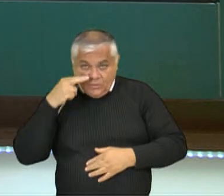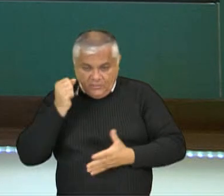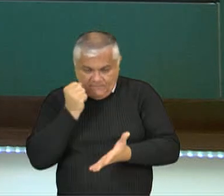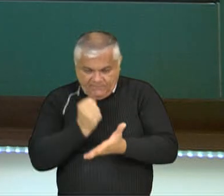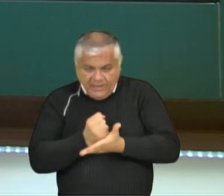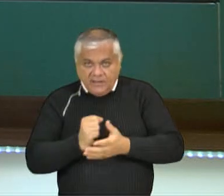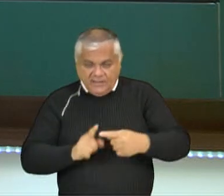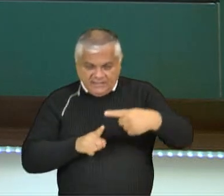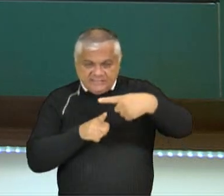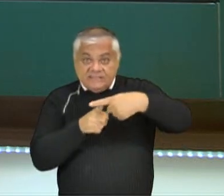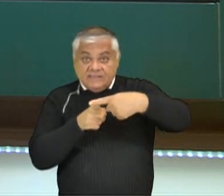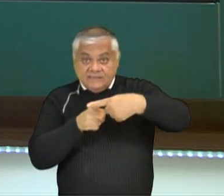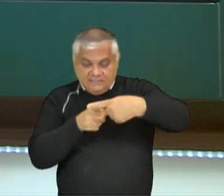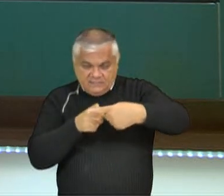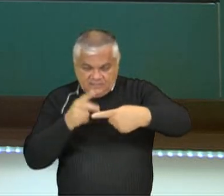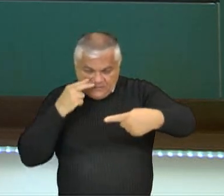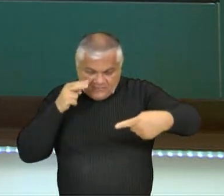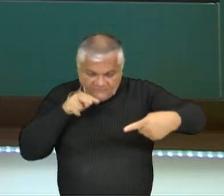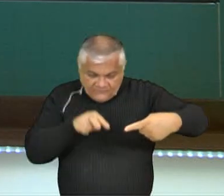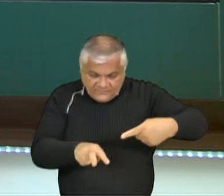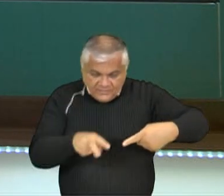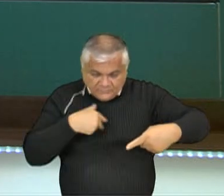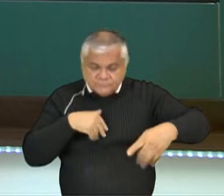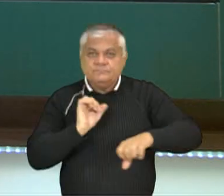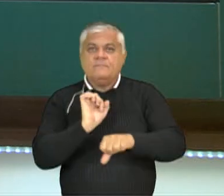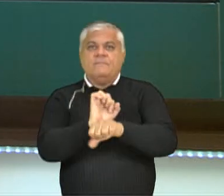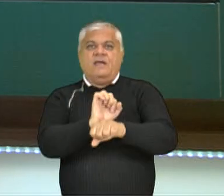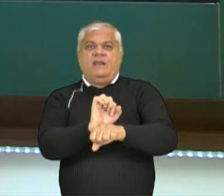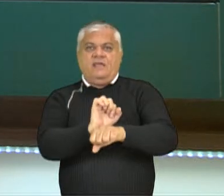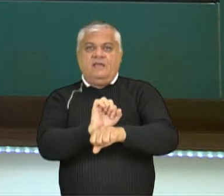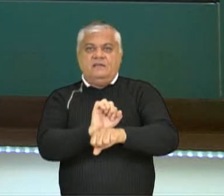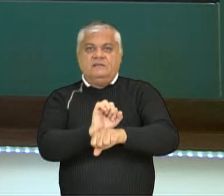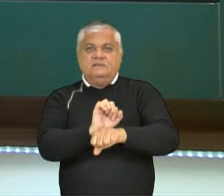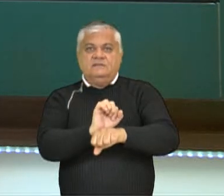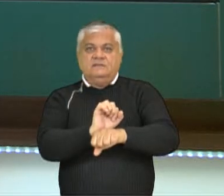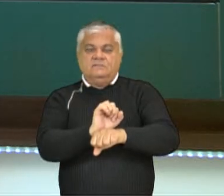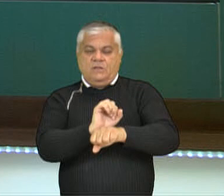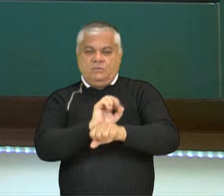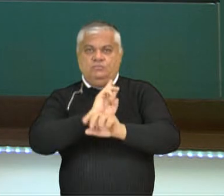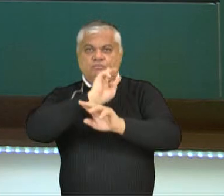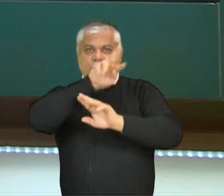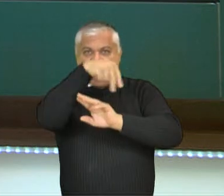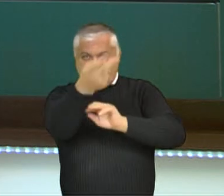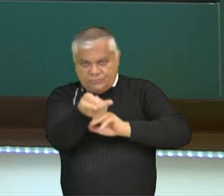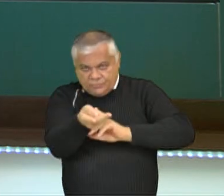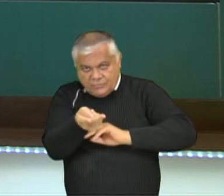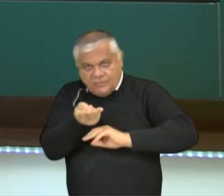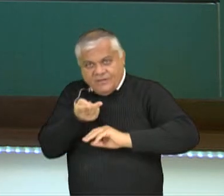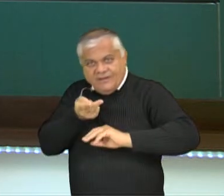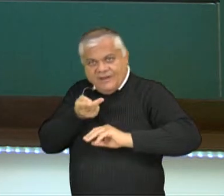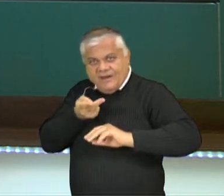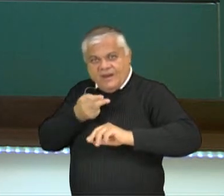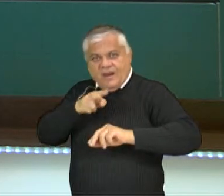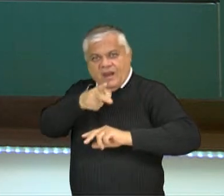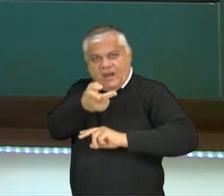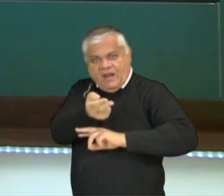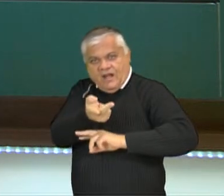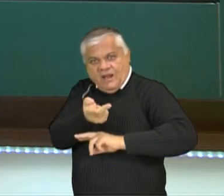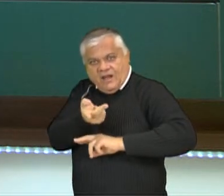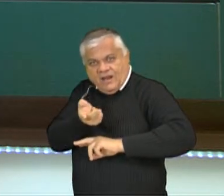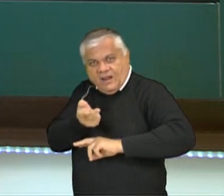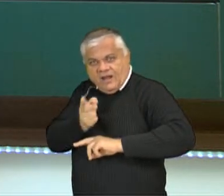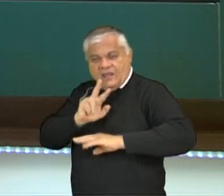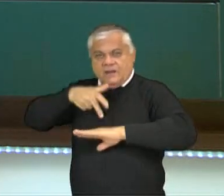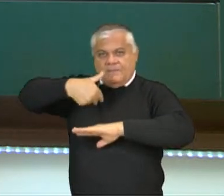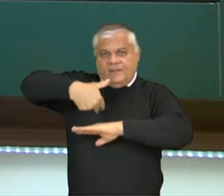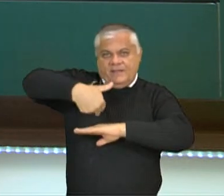água. Eles observam esse T, eles já sabem o momento de fazer a virada e continuar nadando.